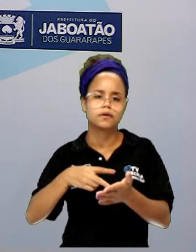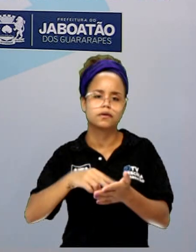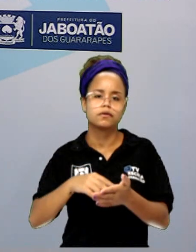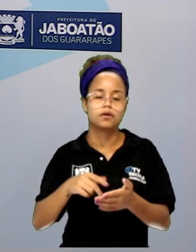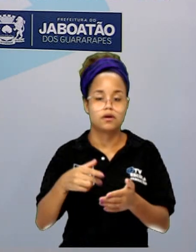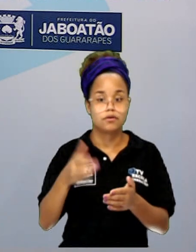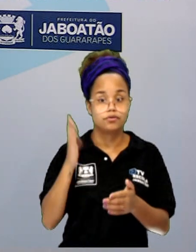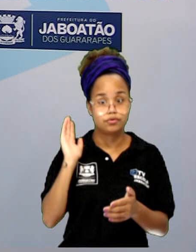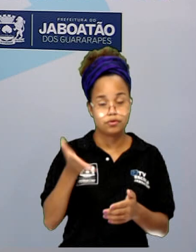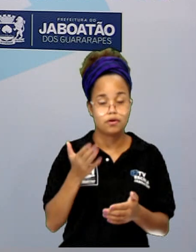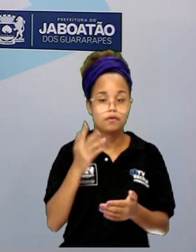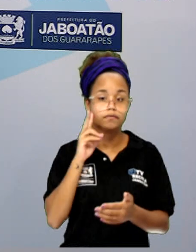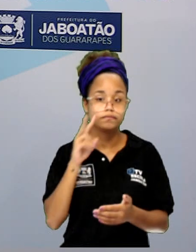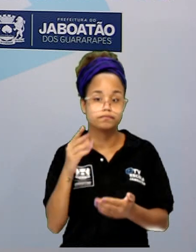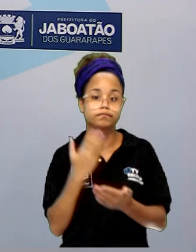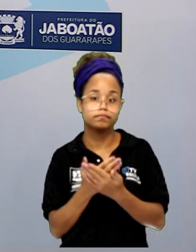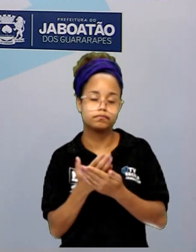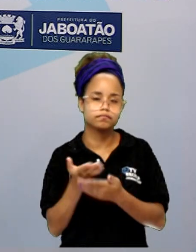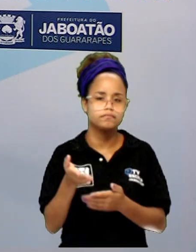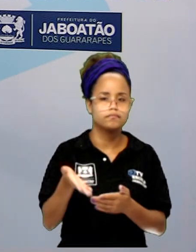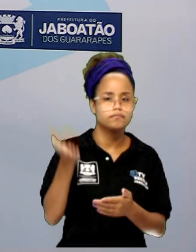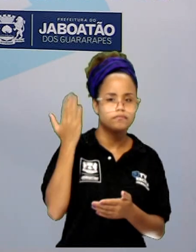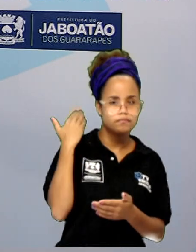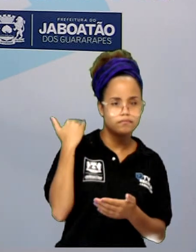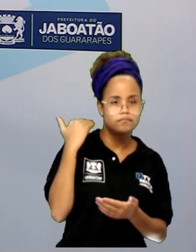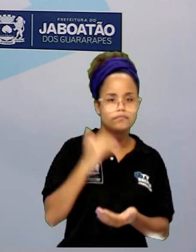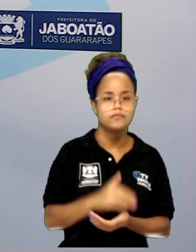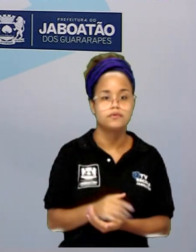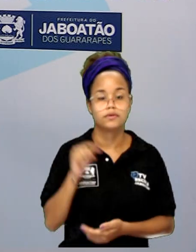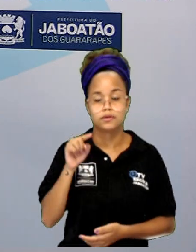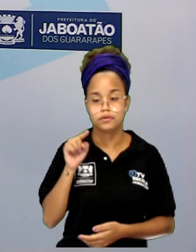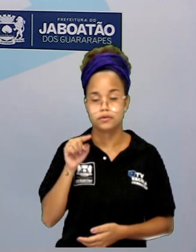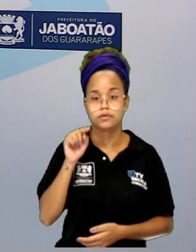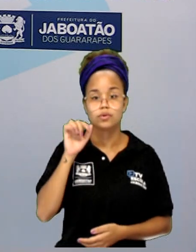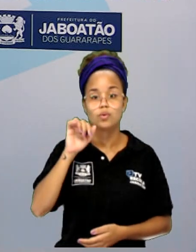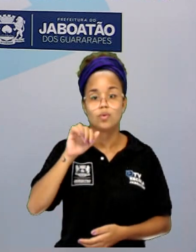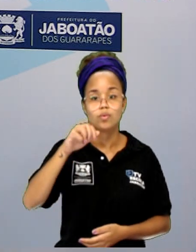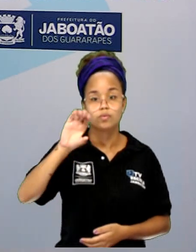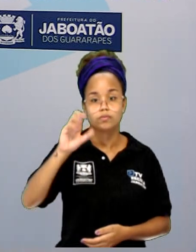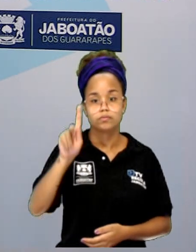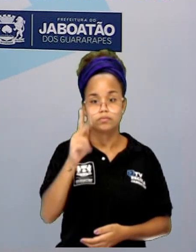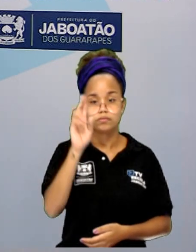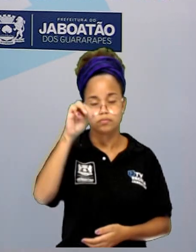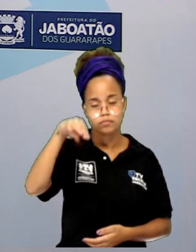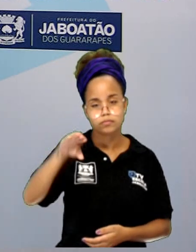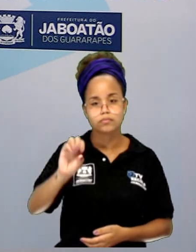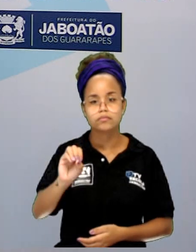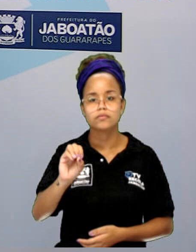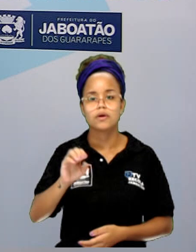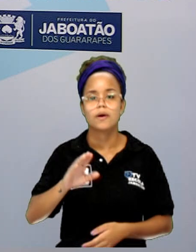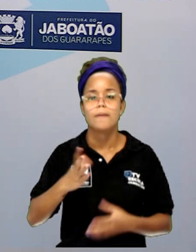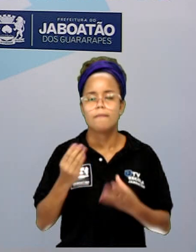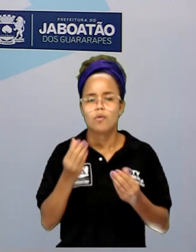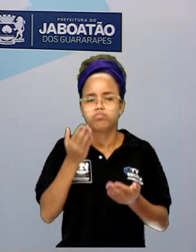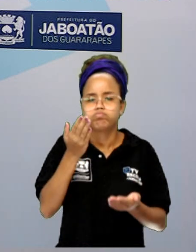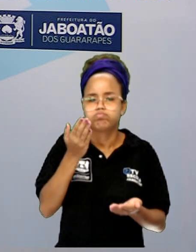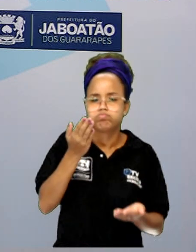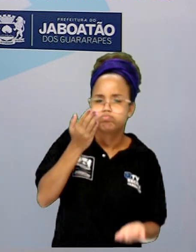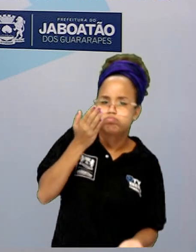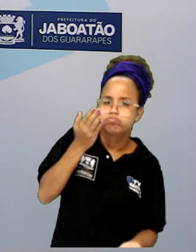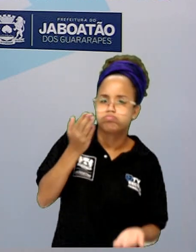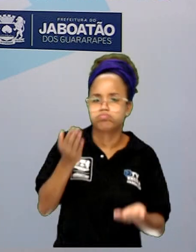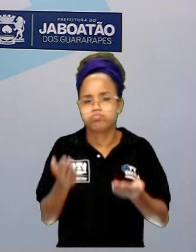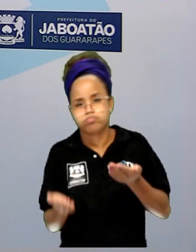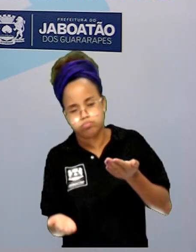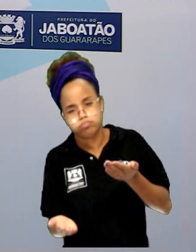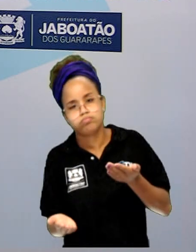aulas anteriores, que indica que esse iodeto de chumbo ele é um precipitado, ou seja, ele é mais pesado do que o